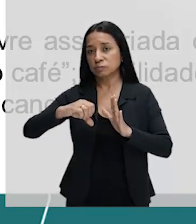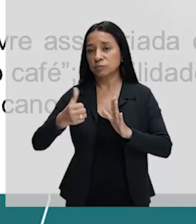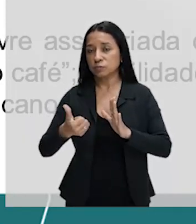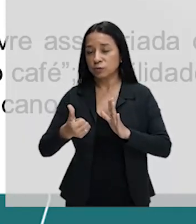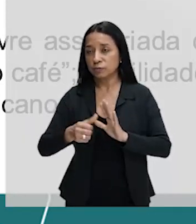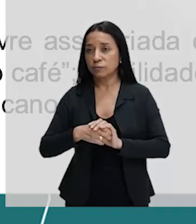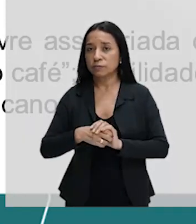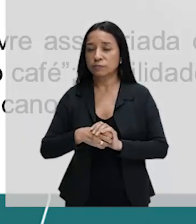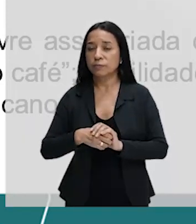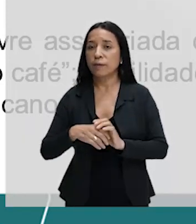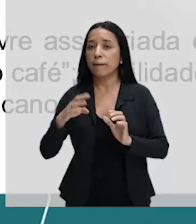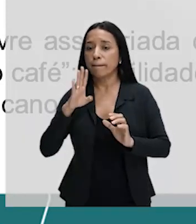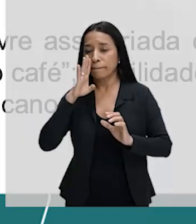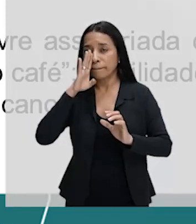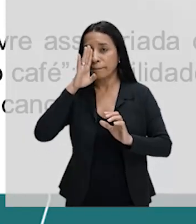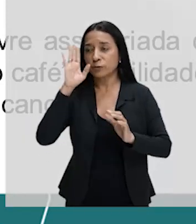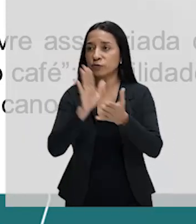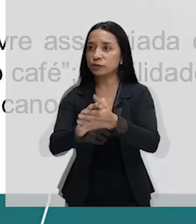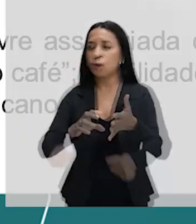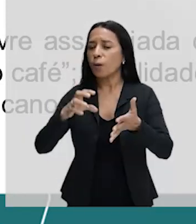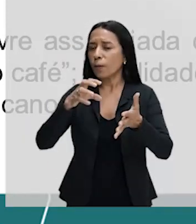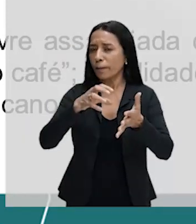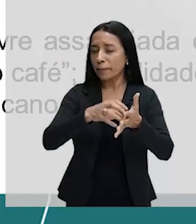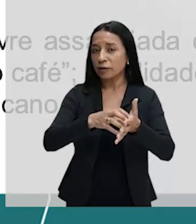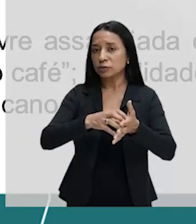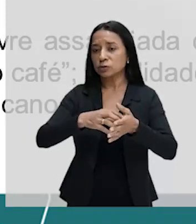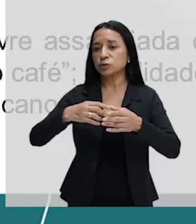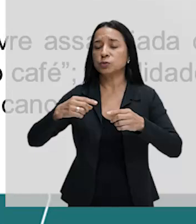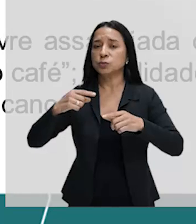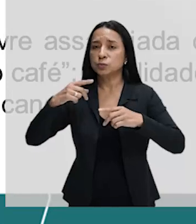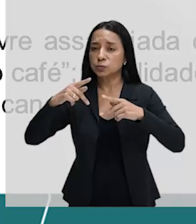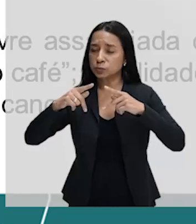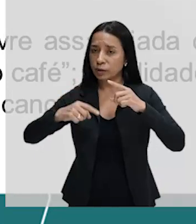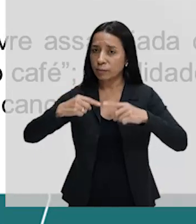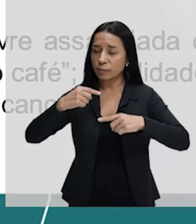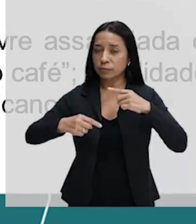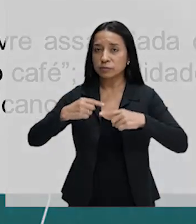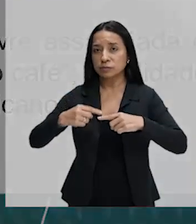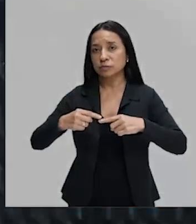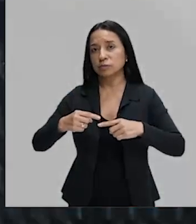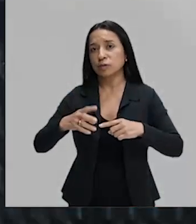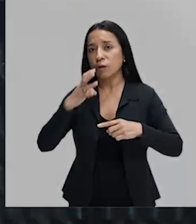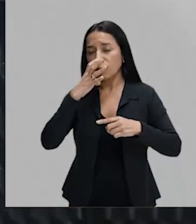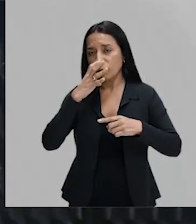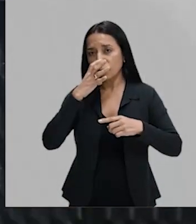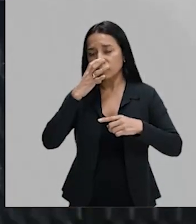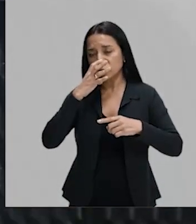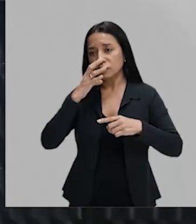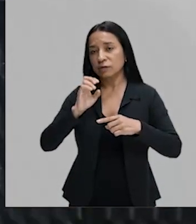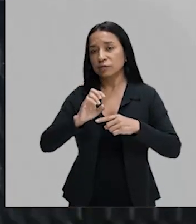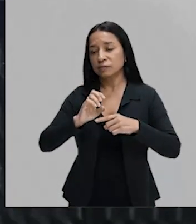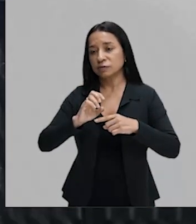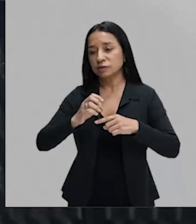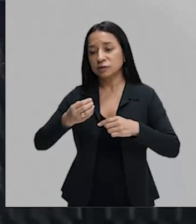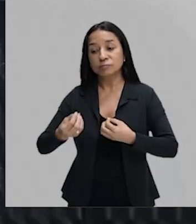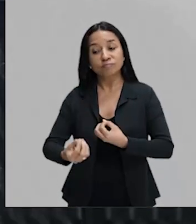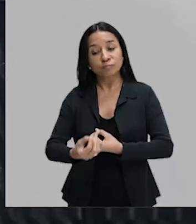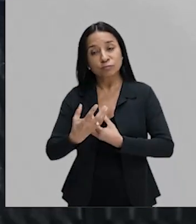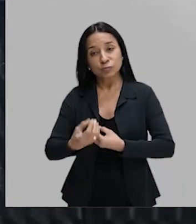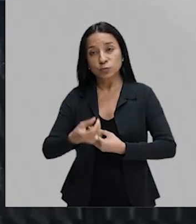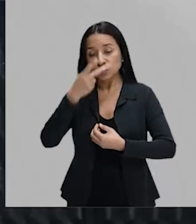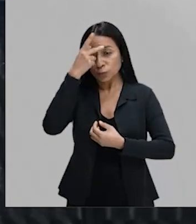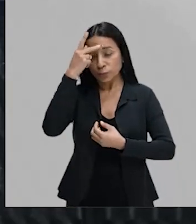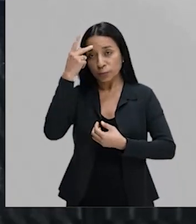organizado principalmente por esses produtores de café. Observe que esses produtores de café, essa classe